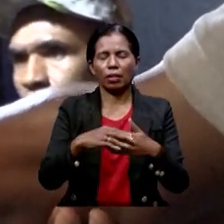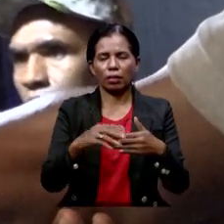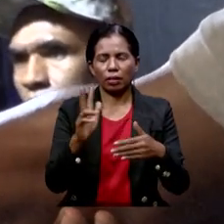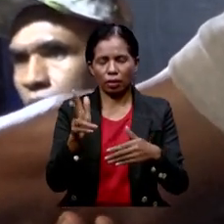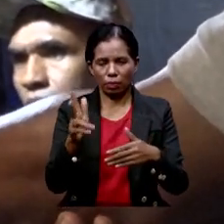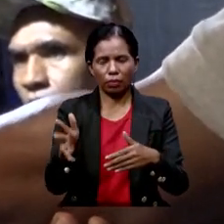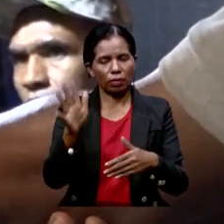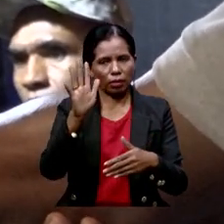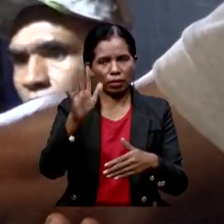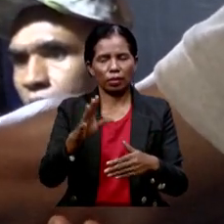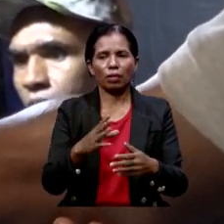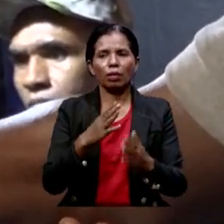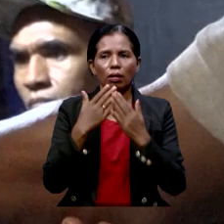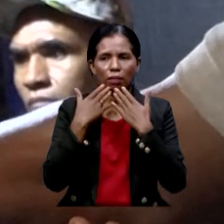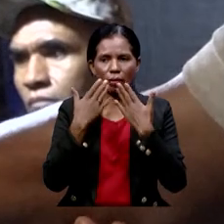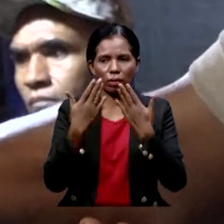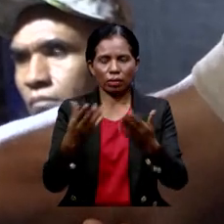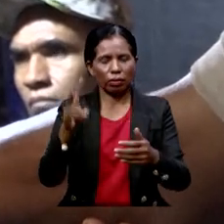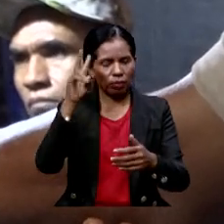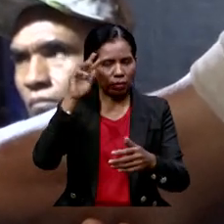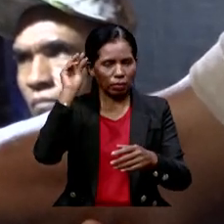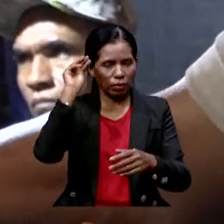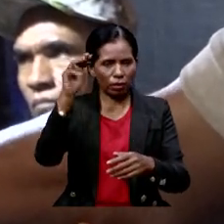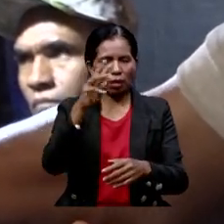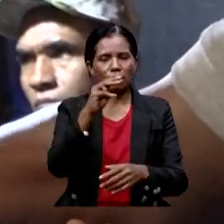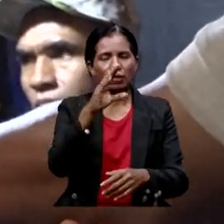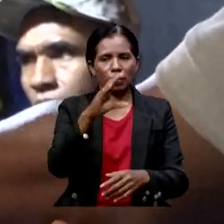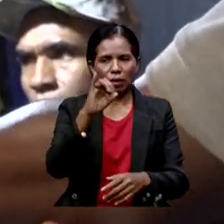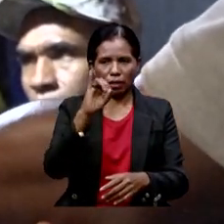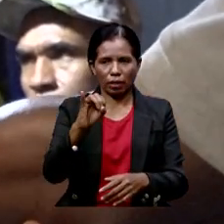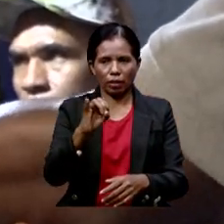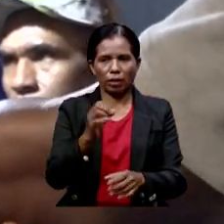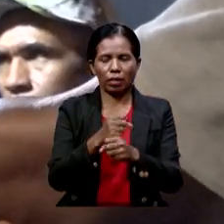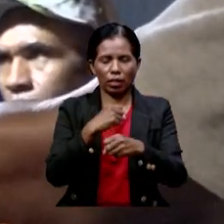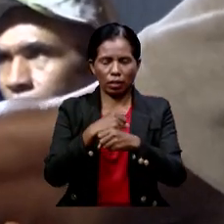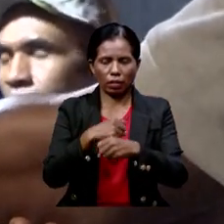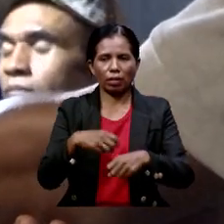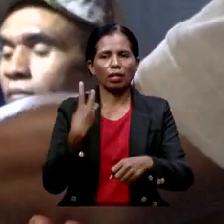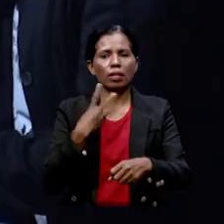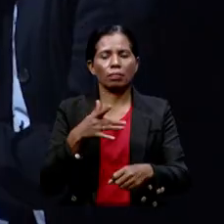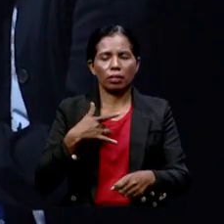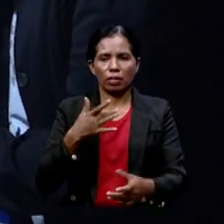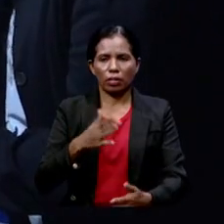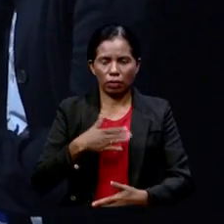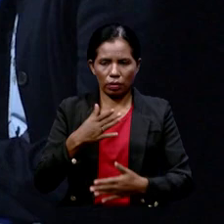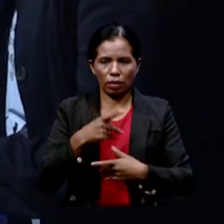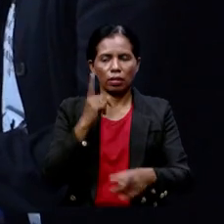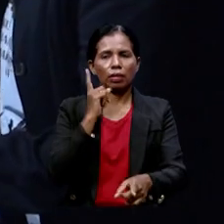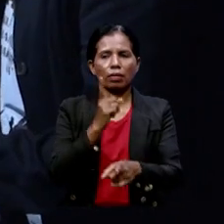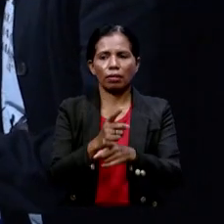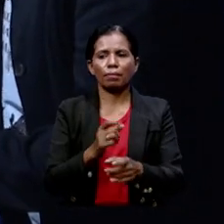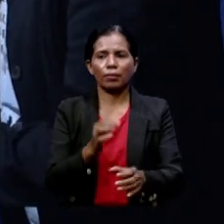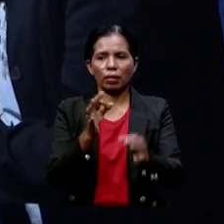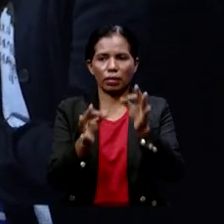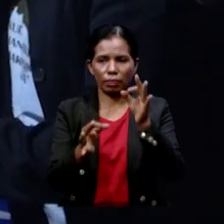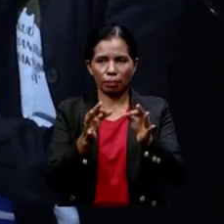$35. I agradece mo so vice ministro comercio industri, nebe halo feri ida nene ami agradece tebes. Sekari